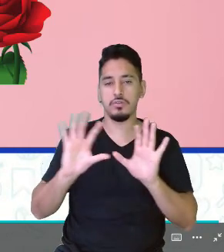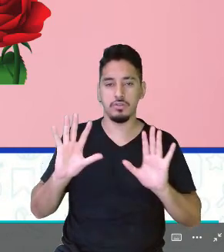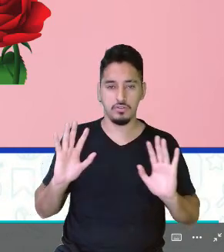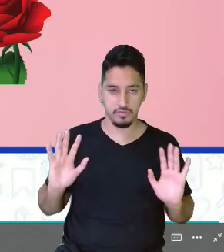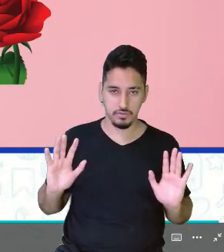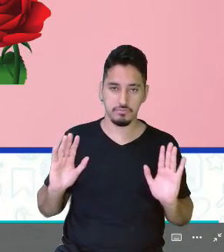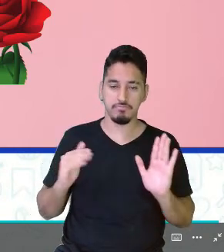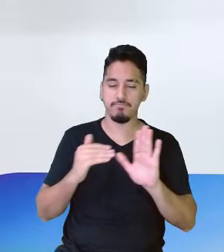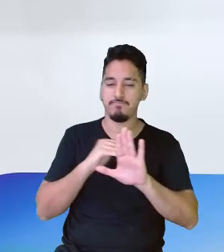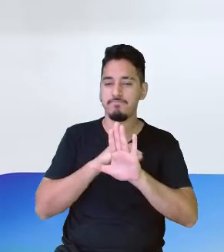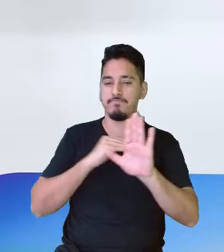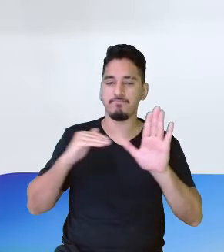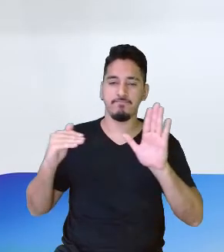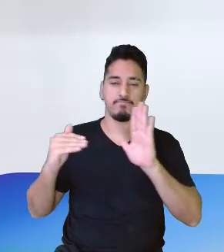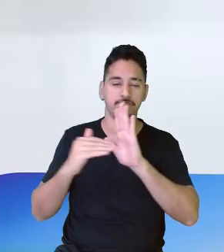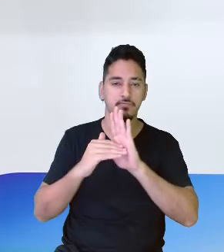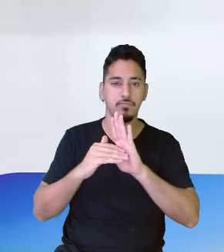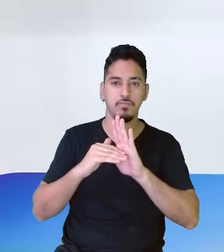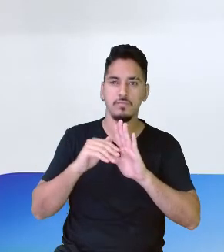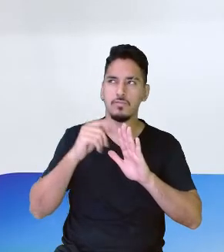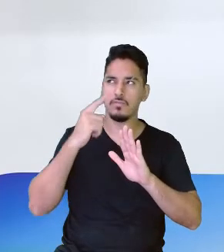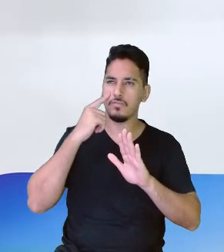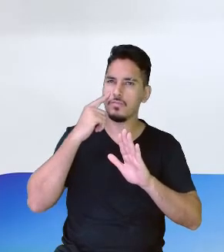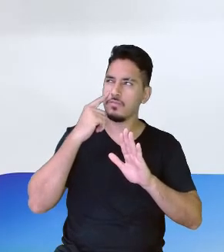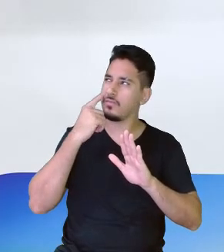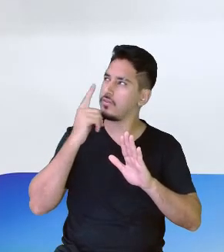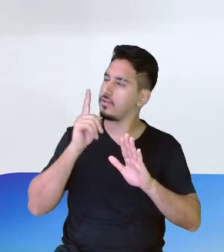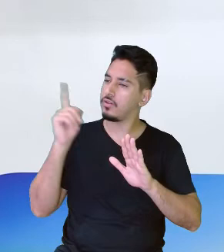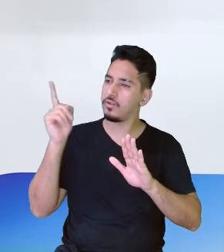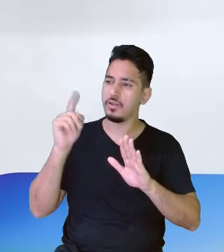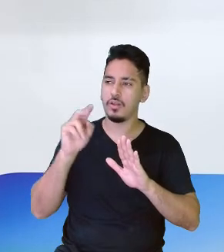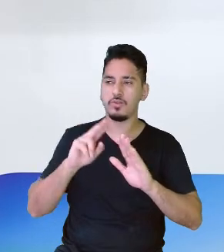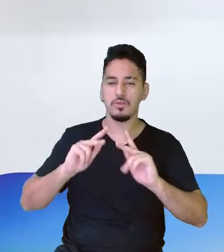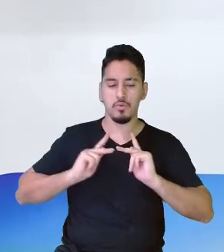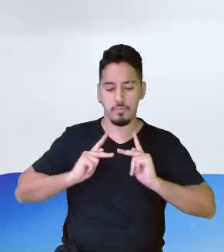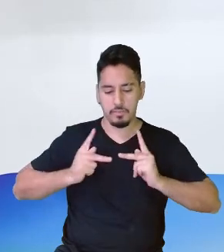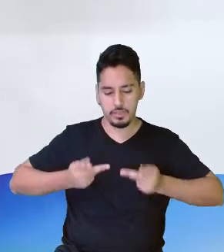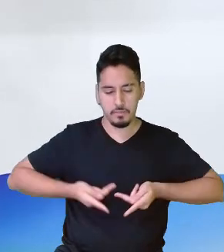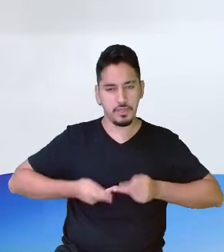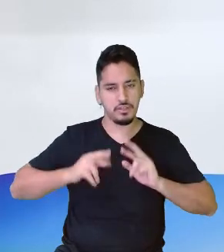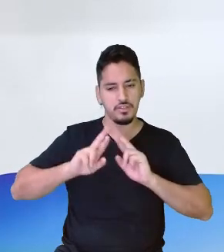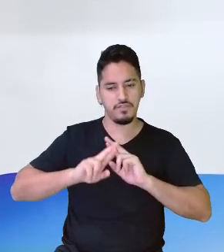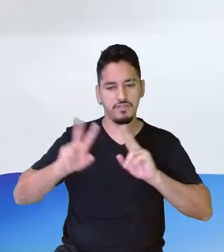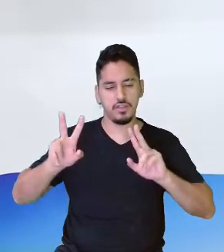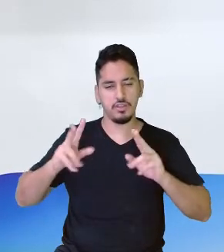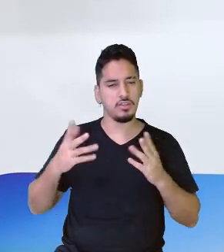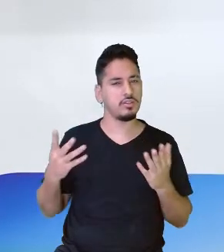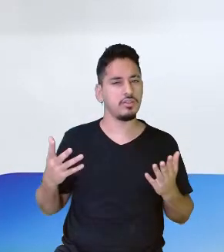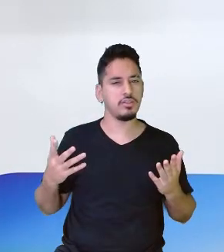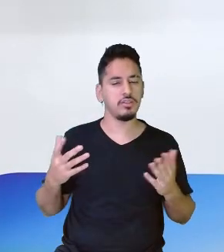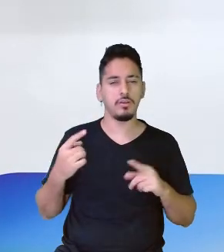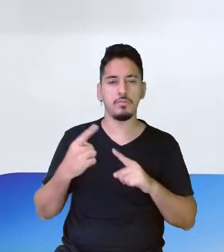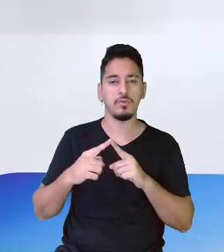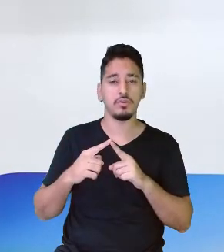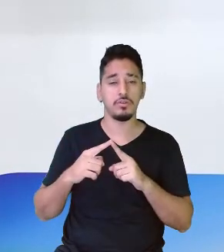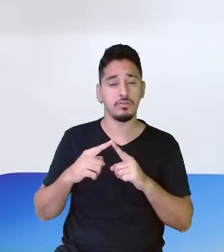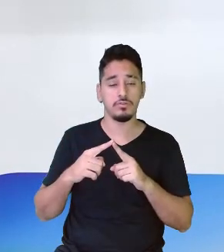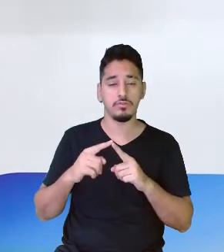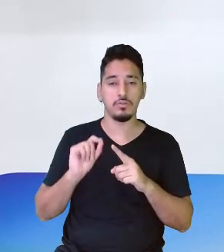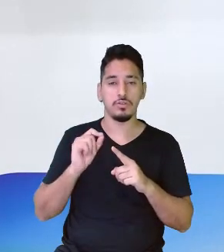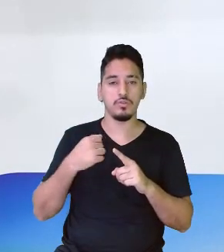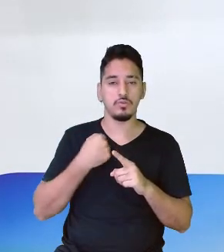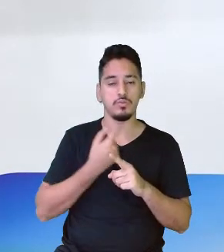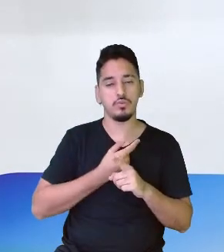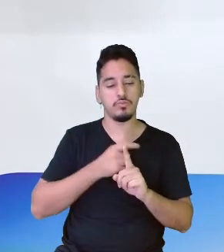livres. Reparem que ela traz humanamente diferente. Por quê? Porque somos, enquanto